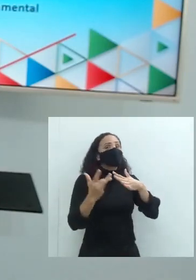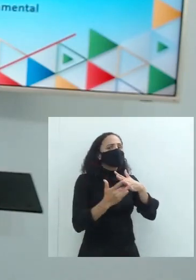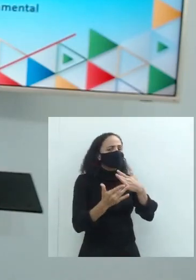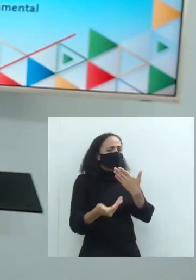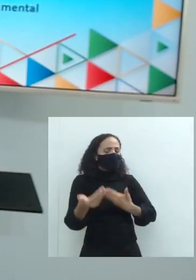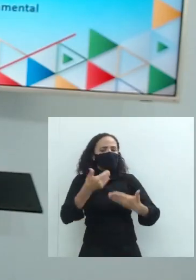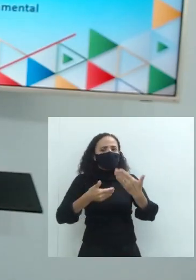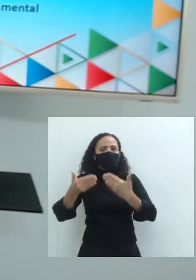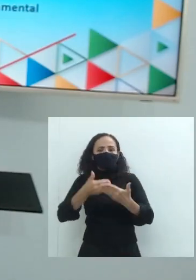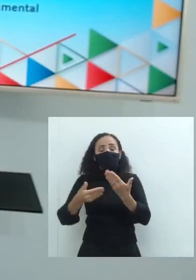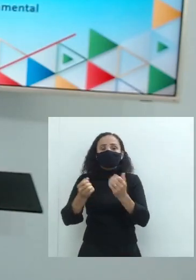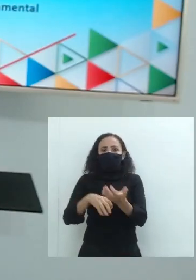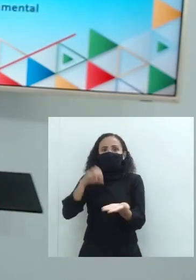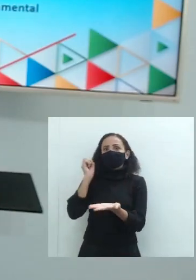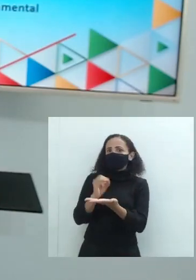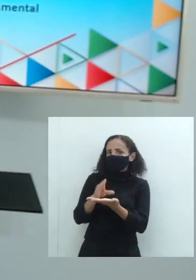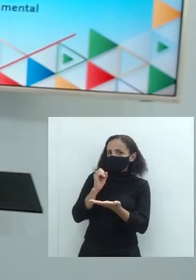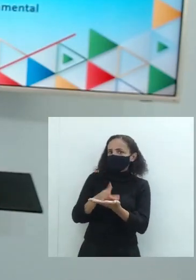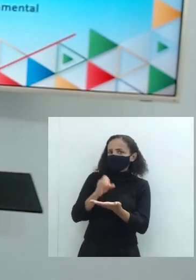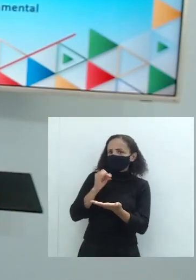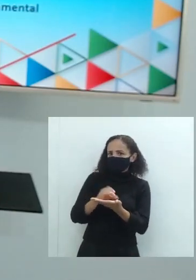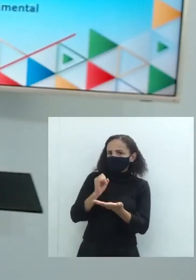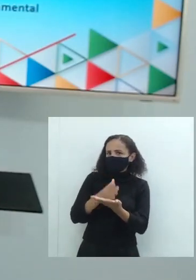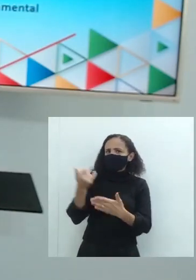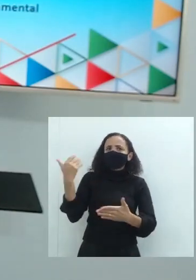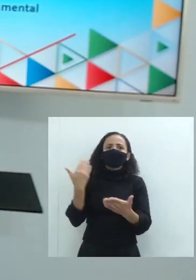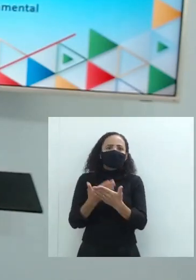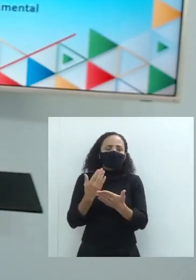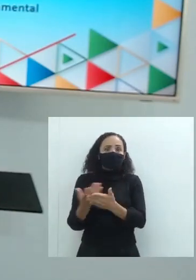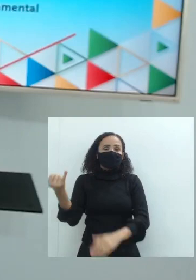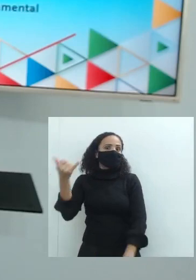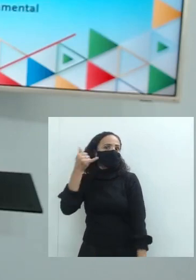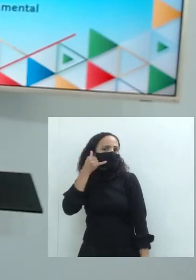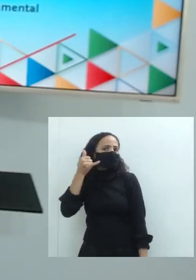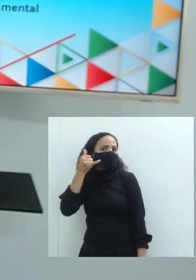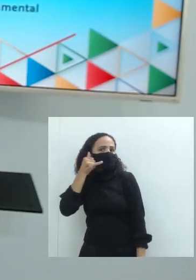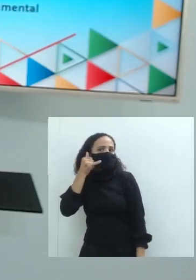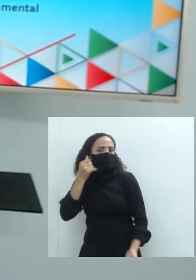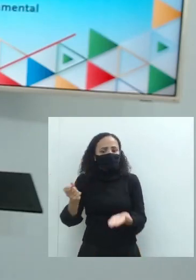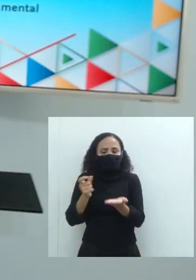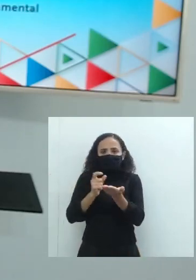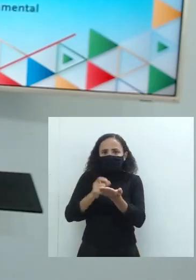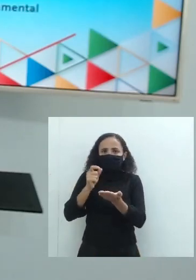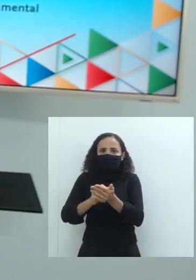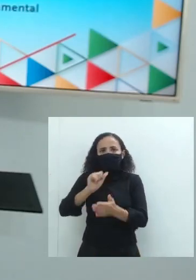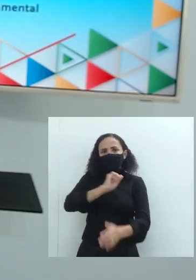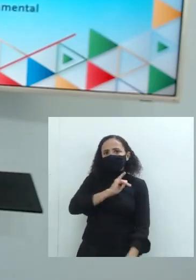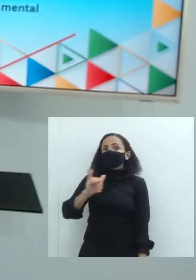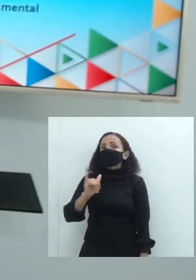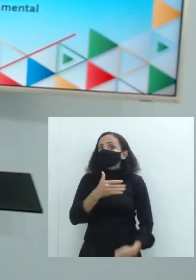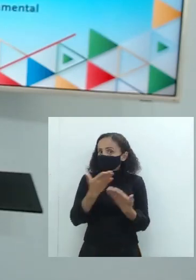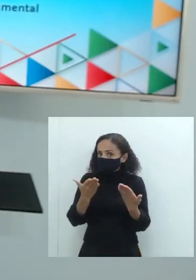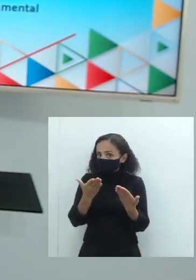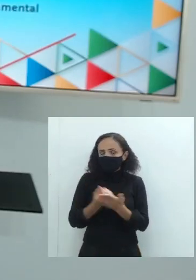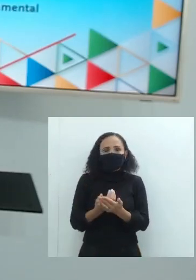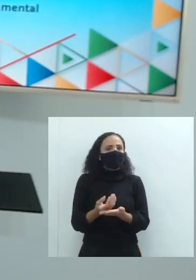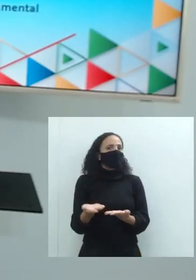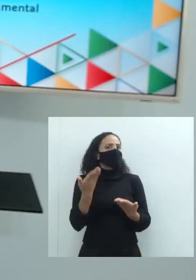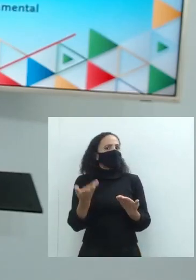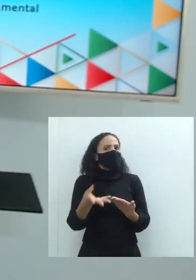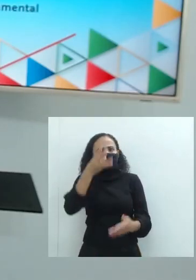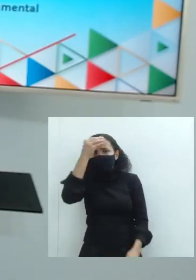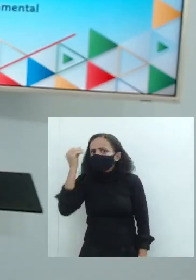aí no plataforma EducaPE. Se está assistindo a aula pelo celular, baixa o aplicativo, conecta aí, tá bom? Não